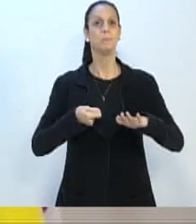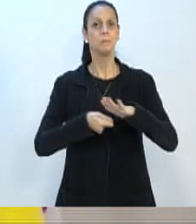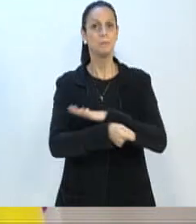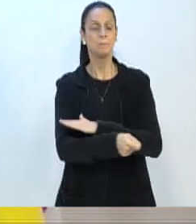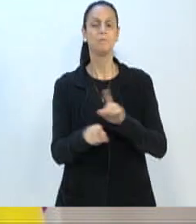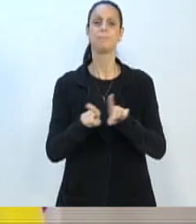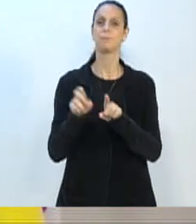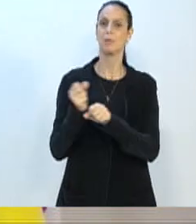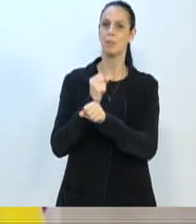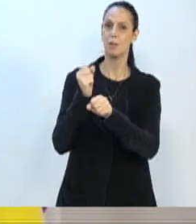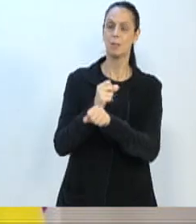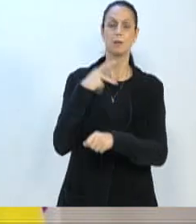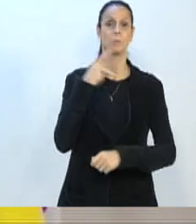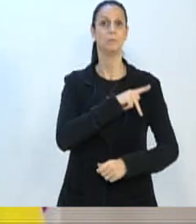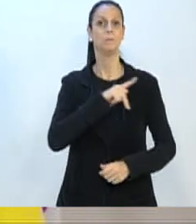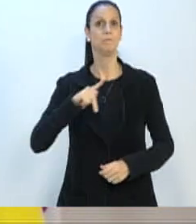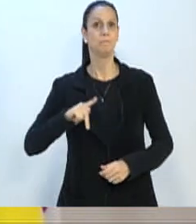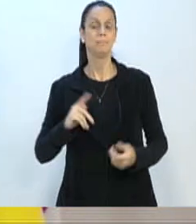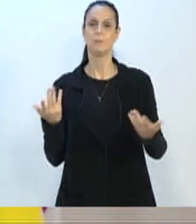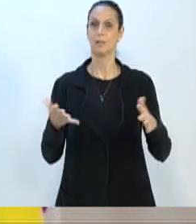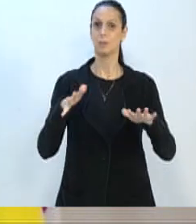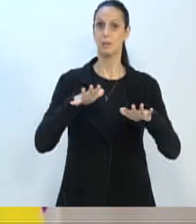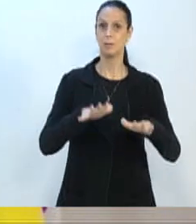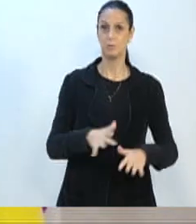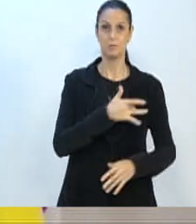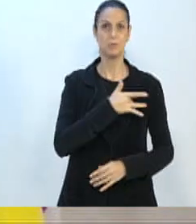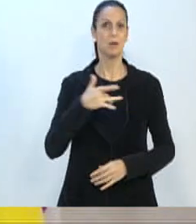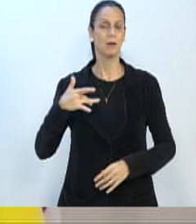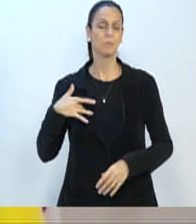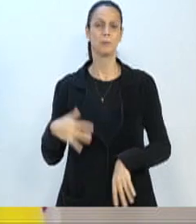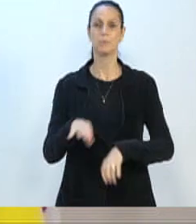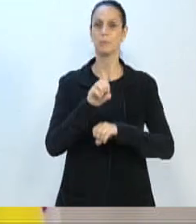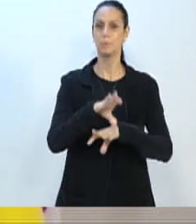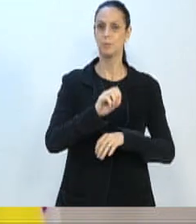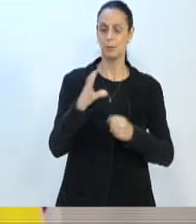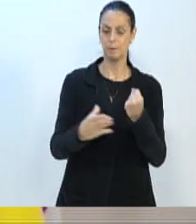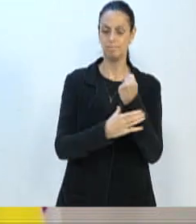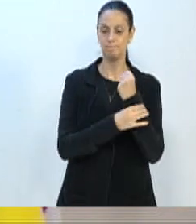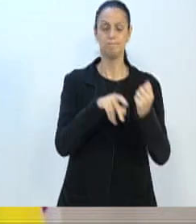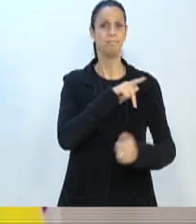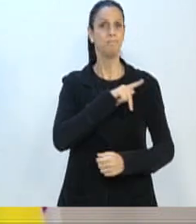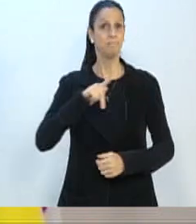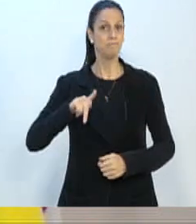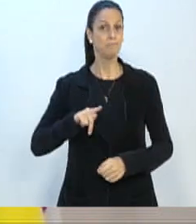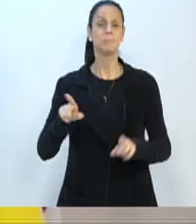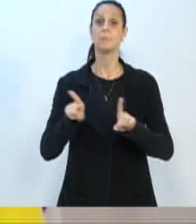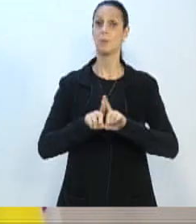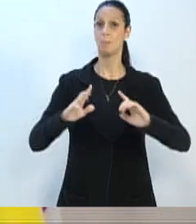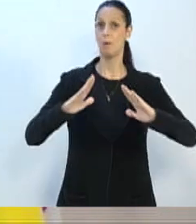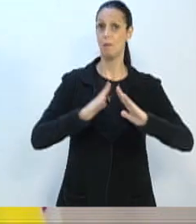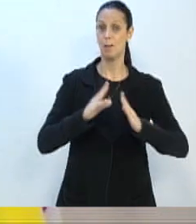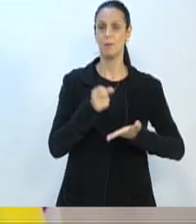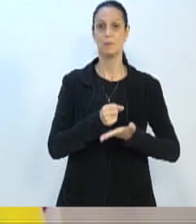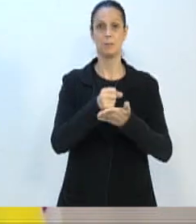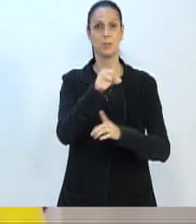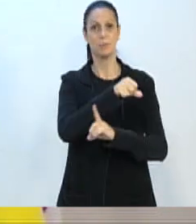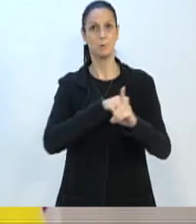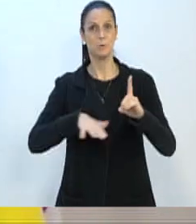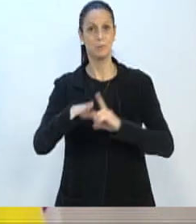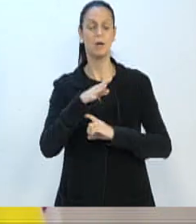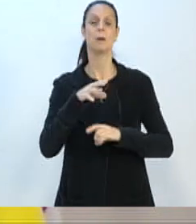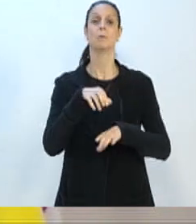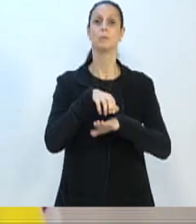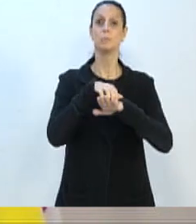as obras das políticas públicas a inclusão social a saúde educação a segurança pública habitação Assistência Social infraestrutura turismo